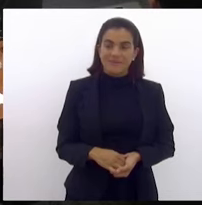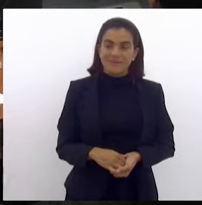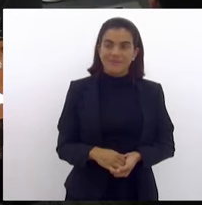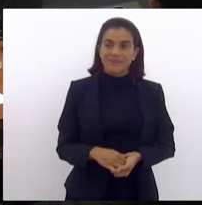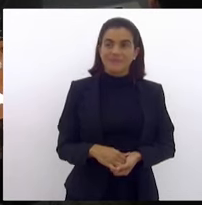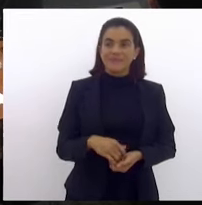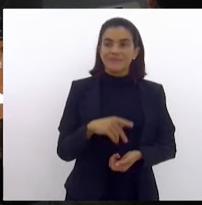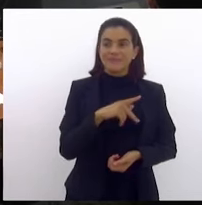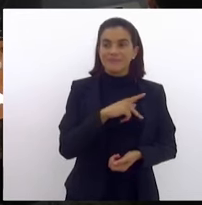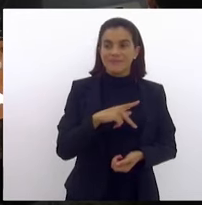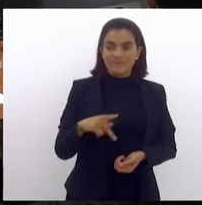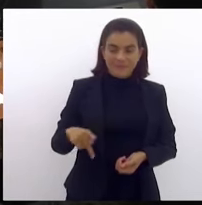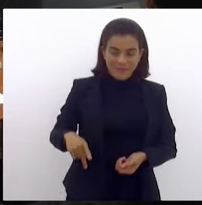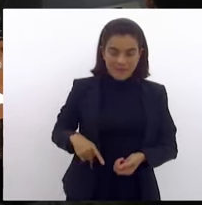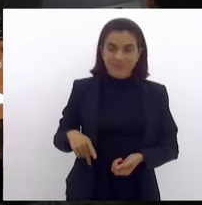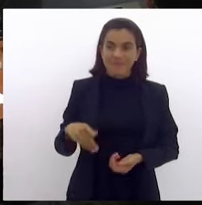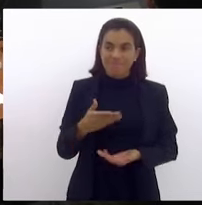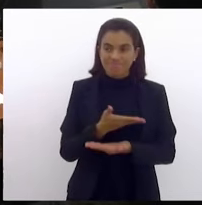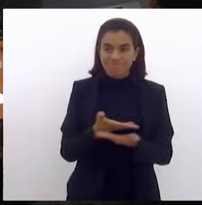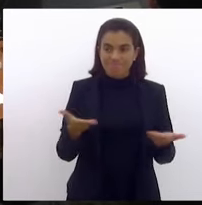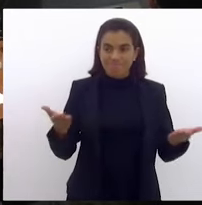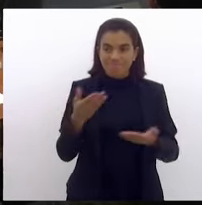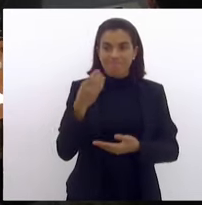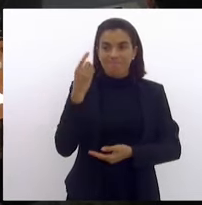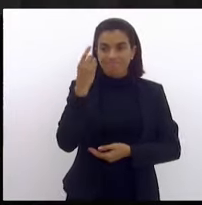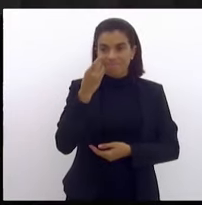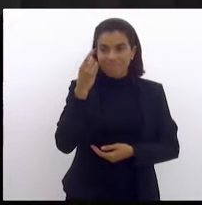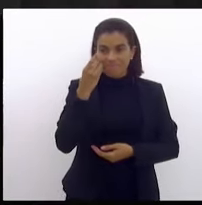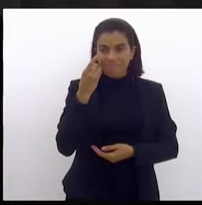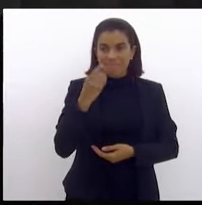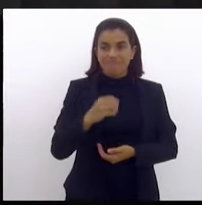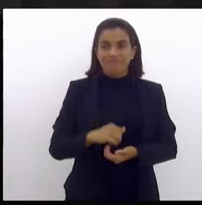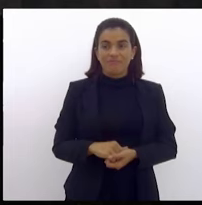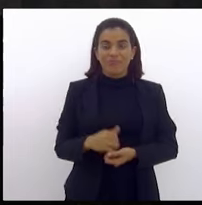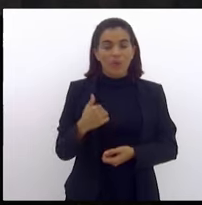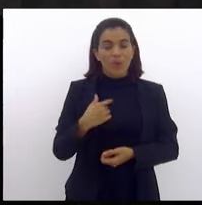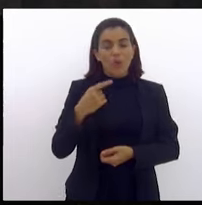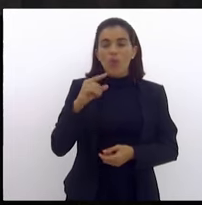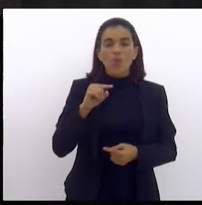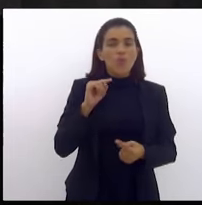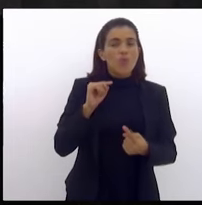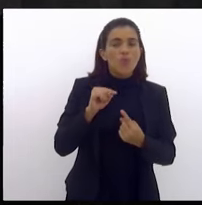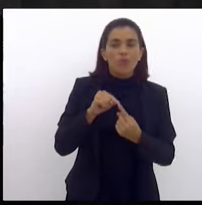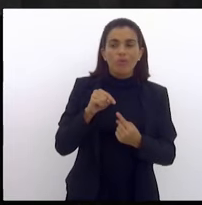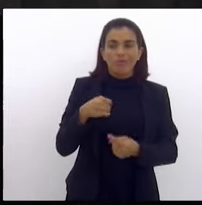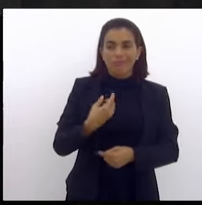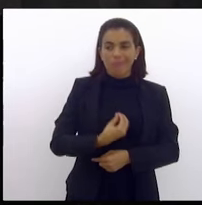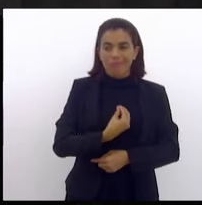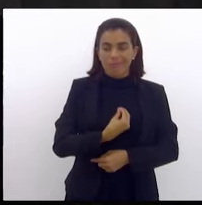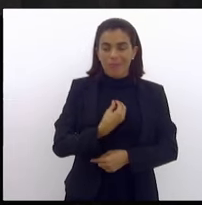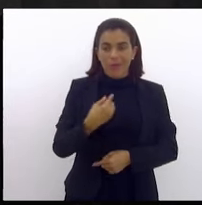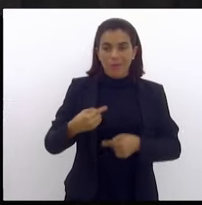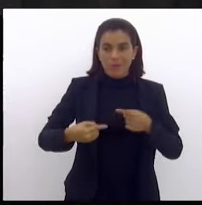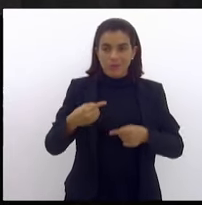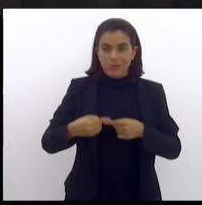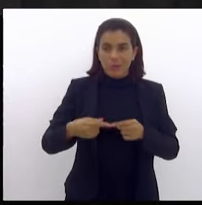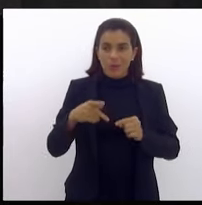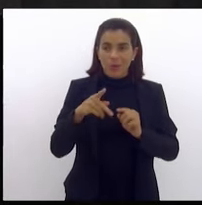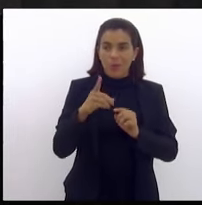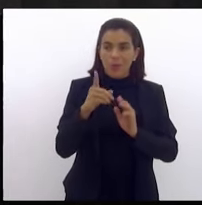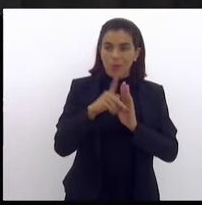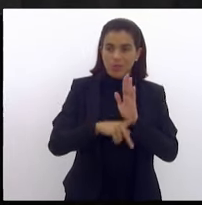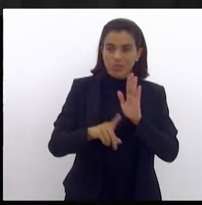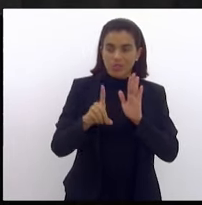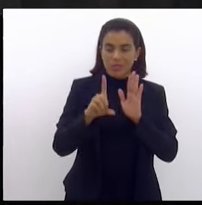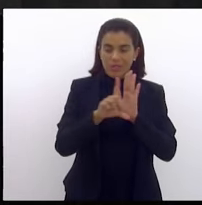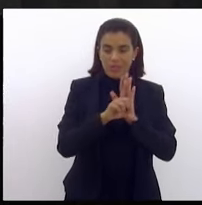Presidente de trabalho, Rodrigo Bacelar, demais deputados aqui da casa. O que me traz à tribuna nesse momento é para discutir o projeto de lei de